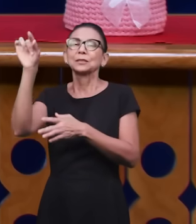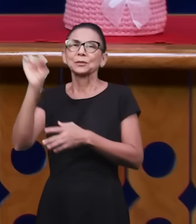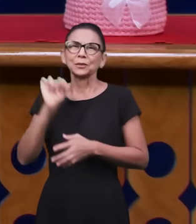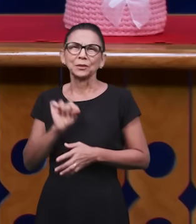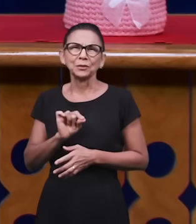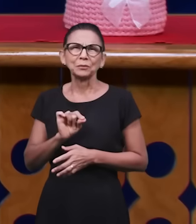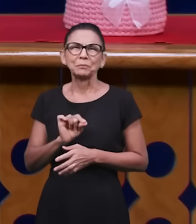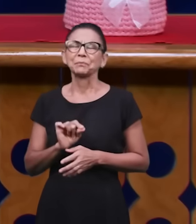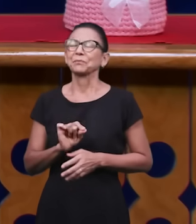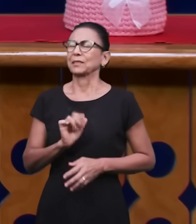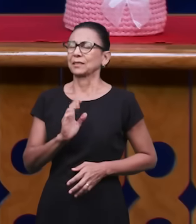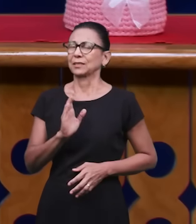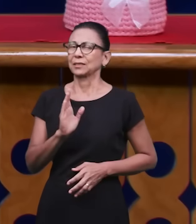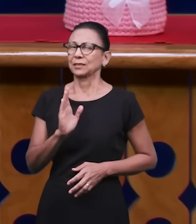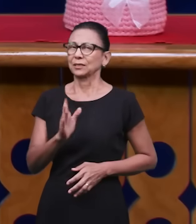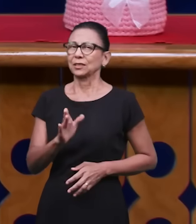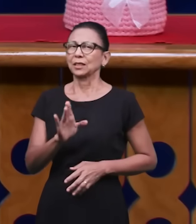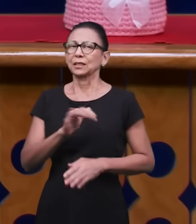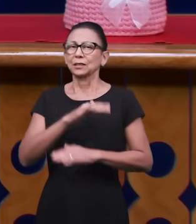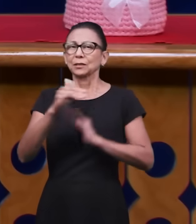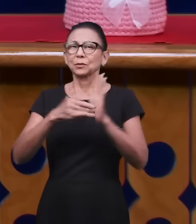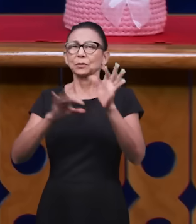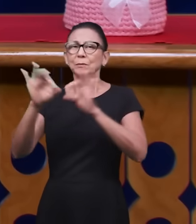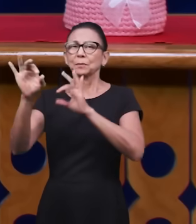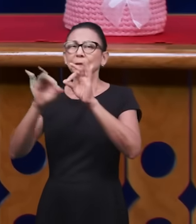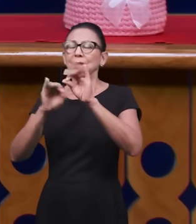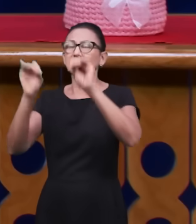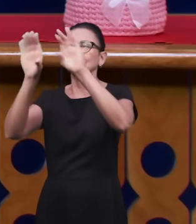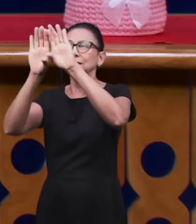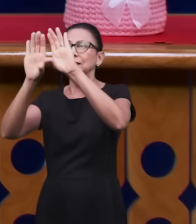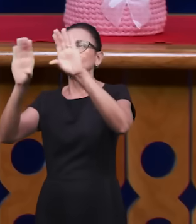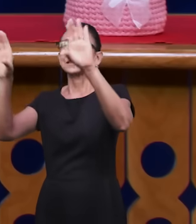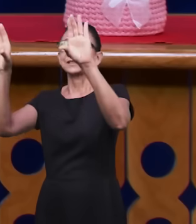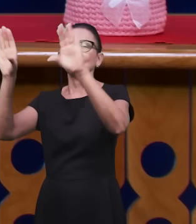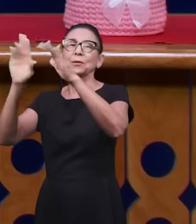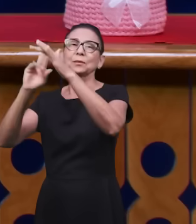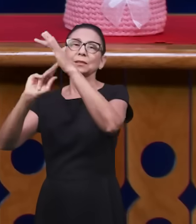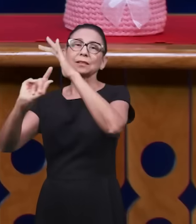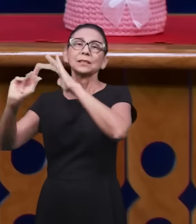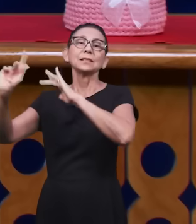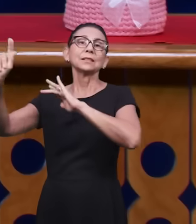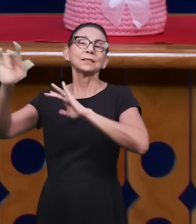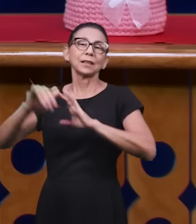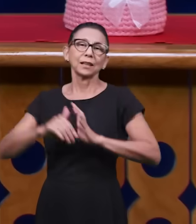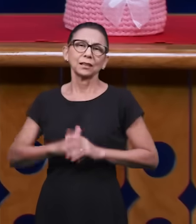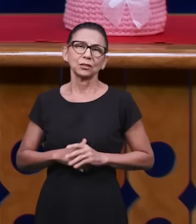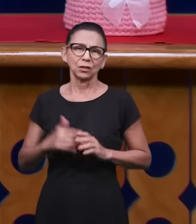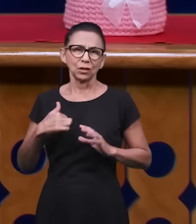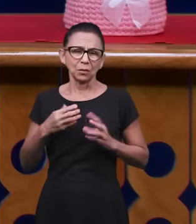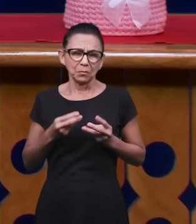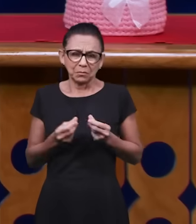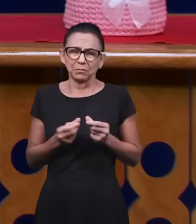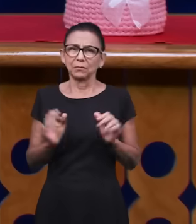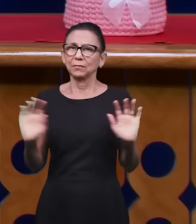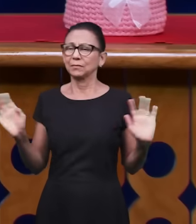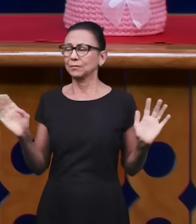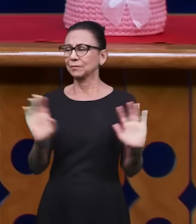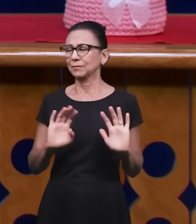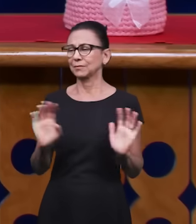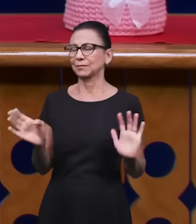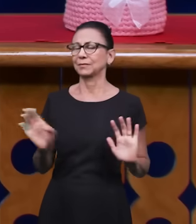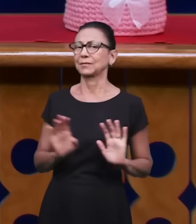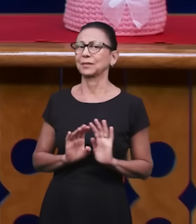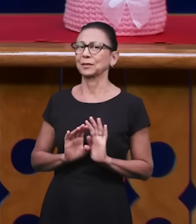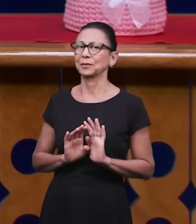Deus, em nos escolher. E nisso não há mérito nenhum nosso. O mérito é todo do Senhor,